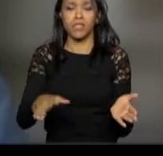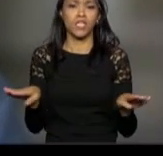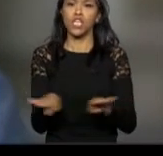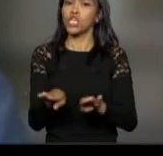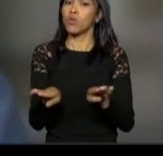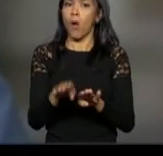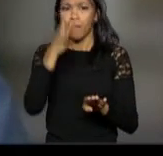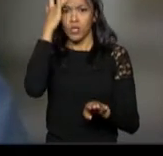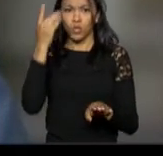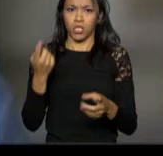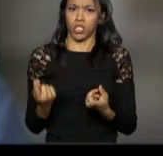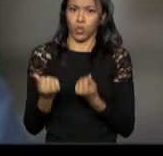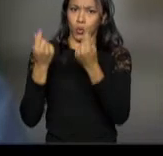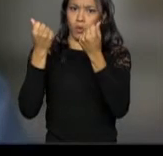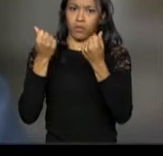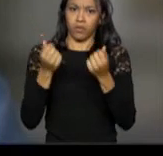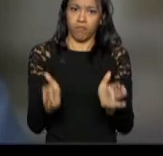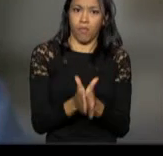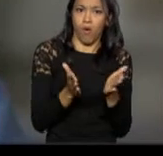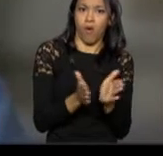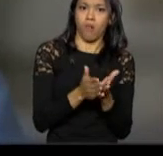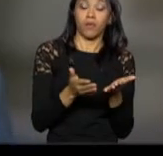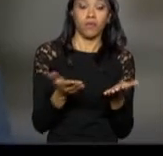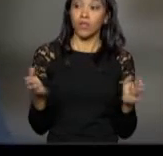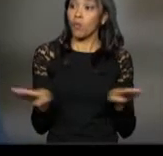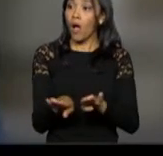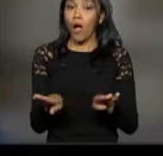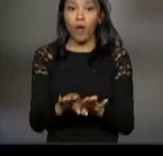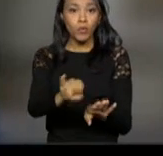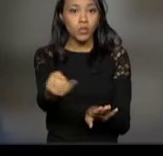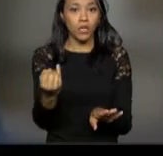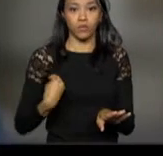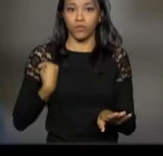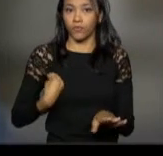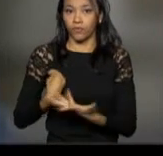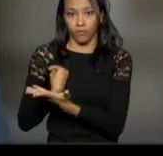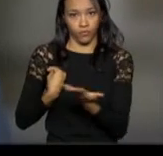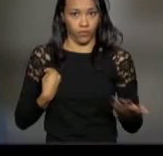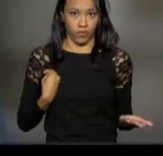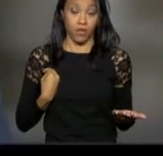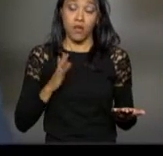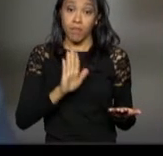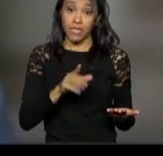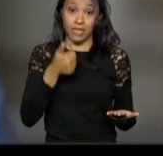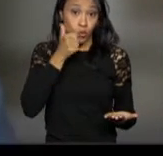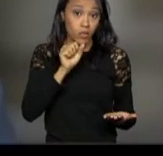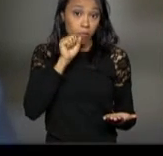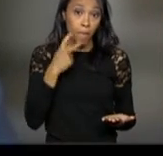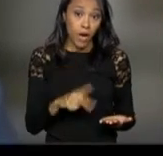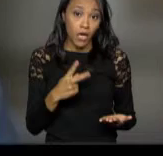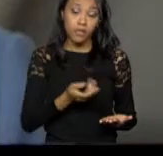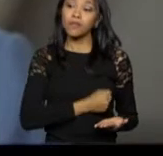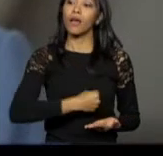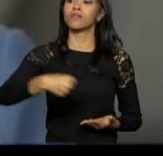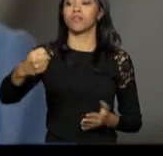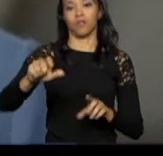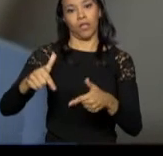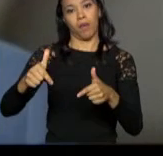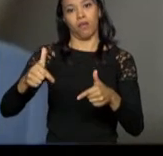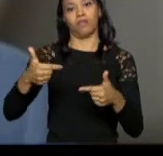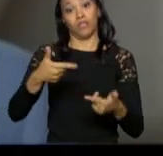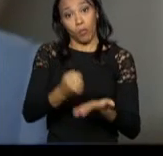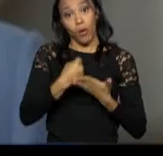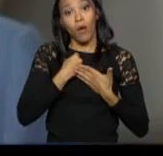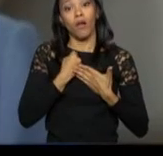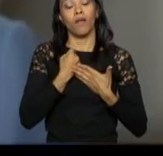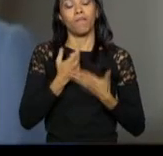de crianças de classe média, mas também para facilitar o acesso de suas mães ao trabalho. Falo